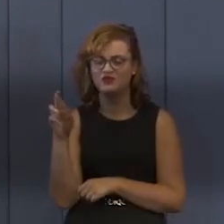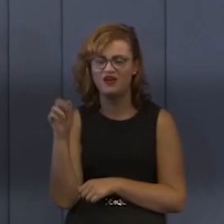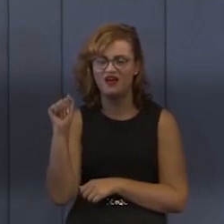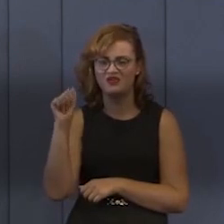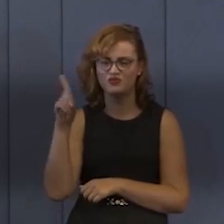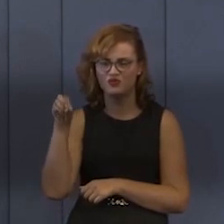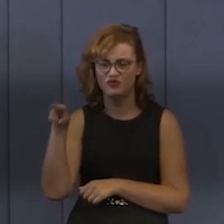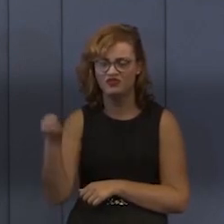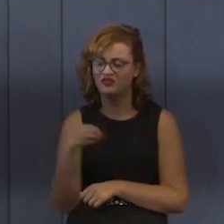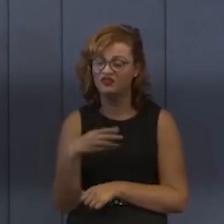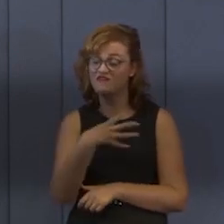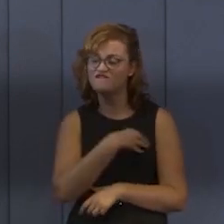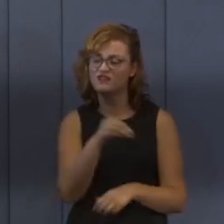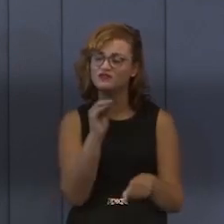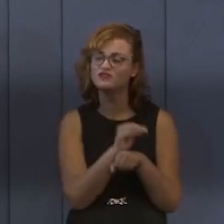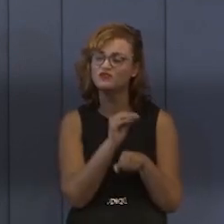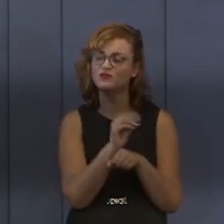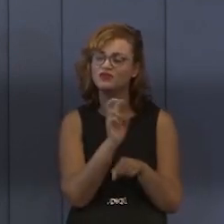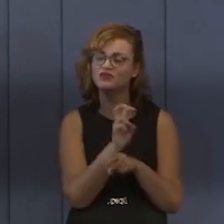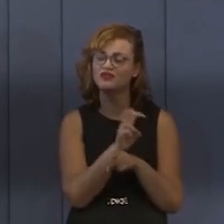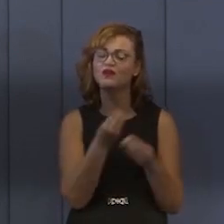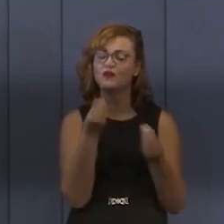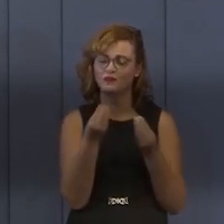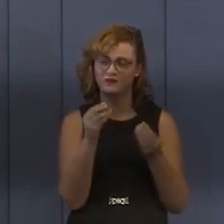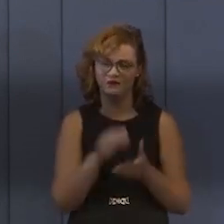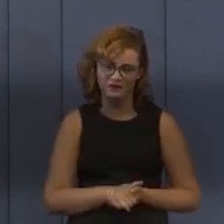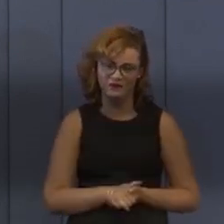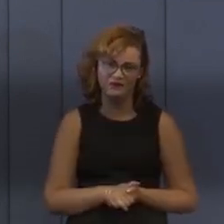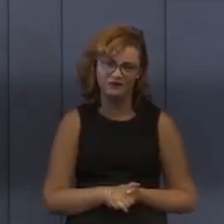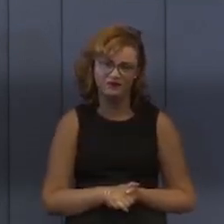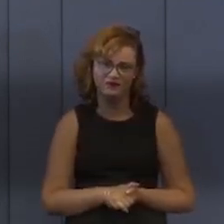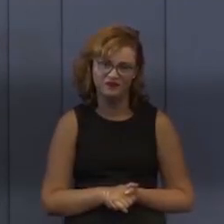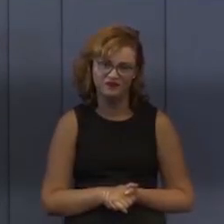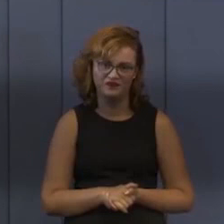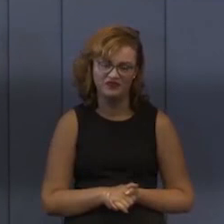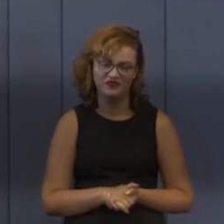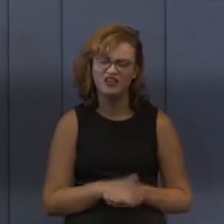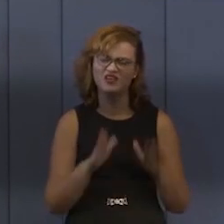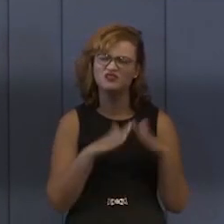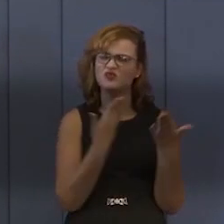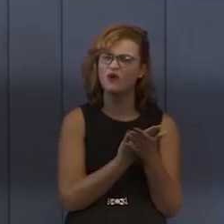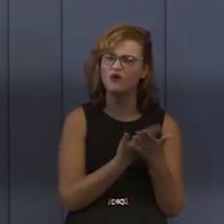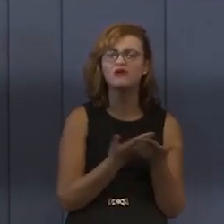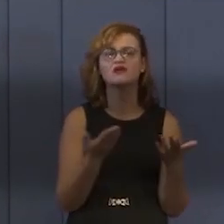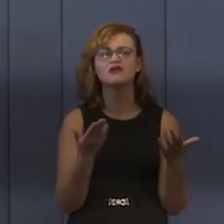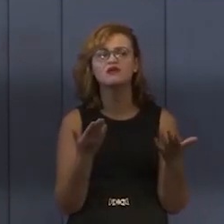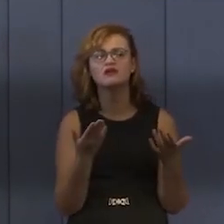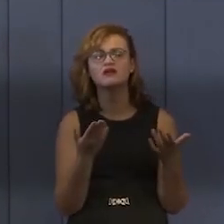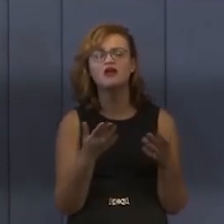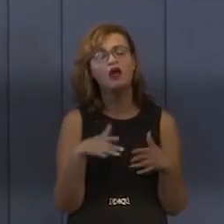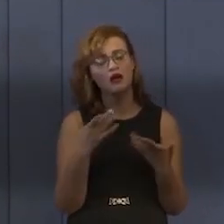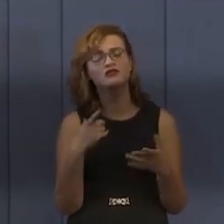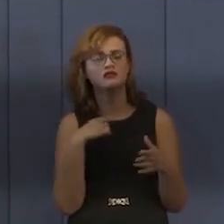Estava comentando com o professor Razoni como é que se cria filho no Brasil. Né? Como é que se cria filho no Brasil? Como é